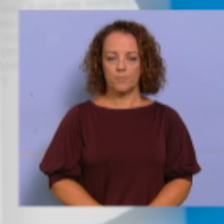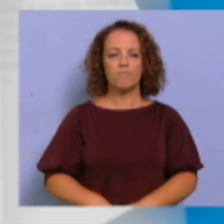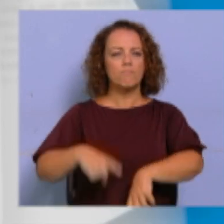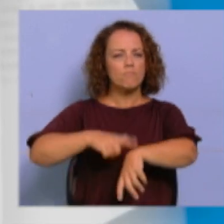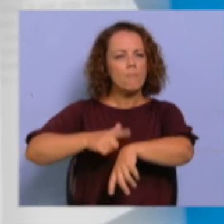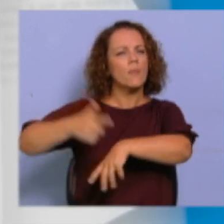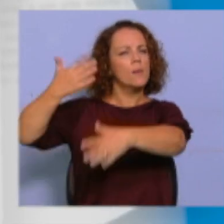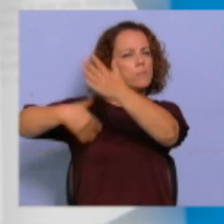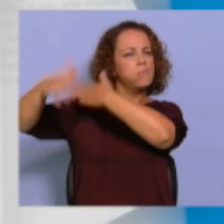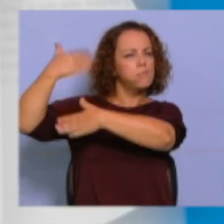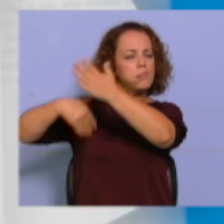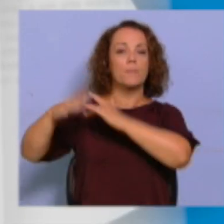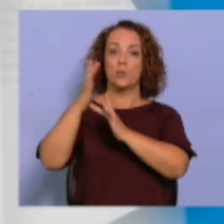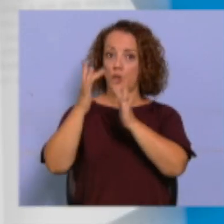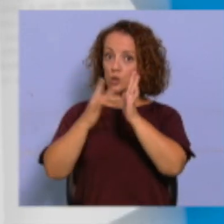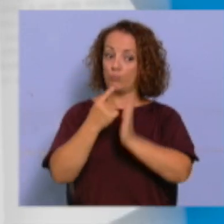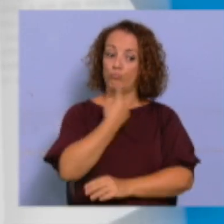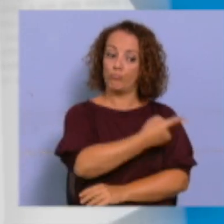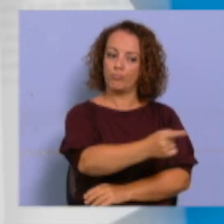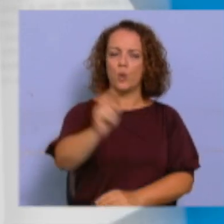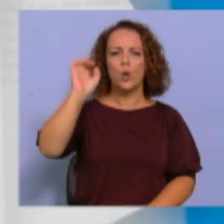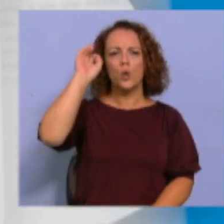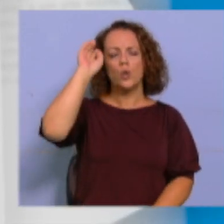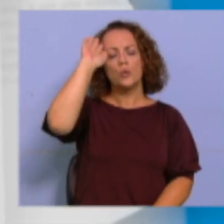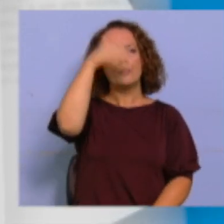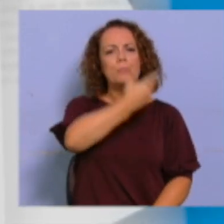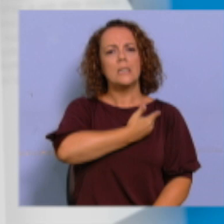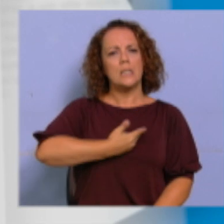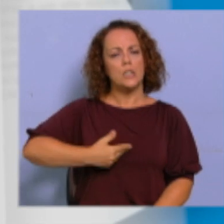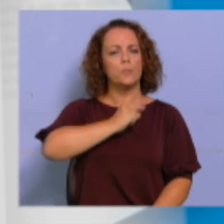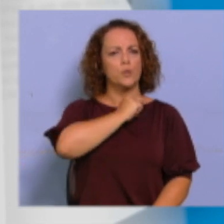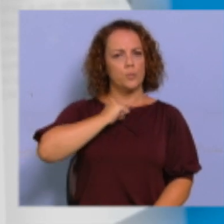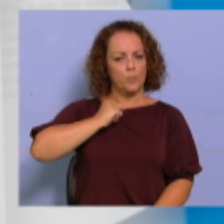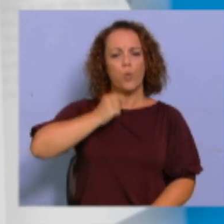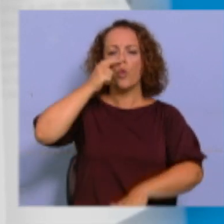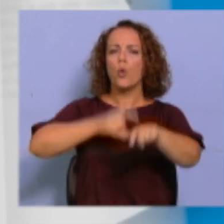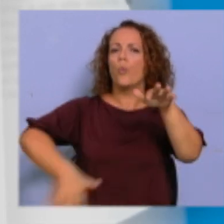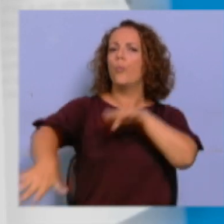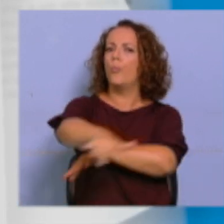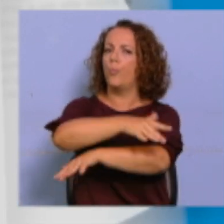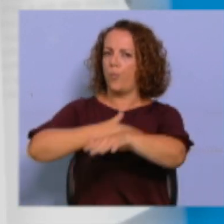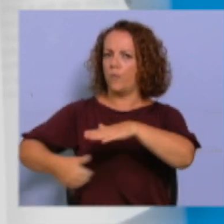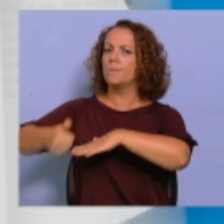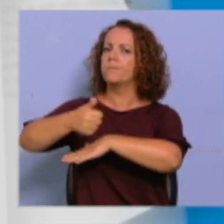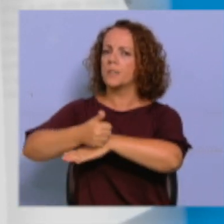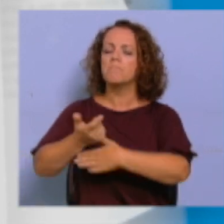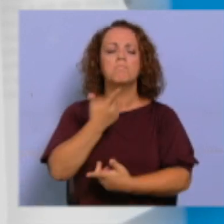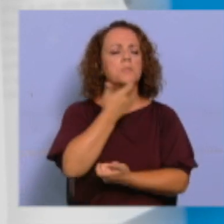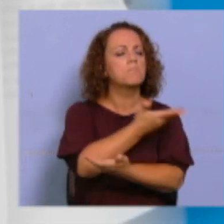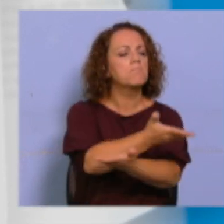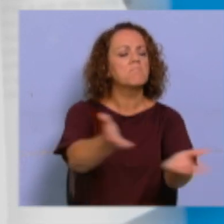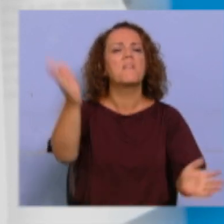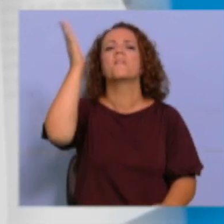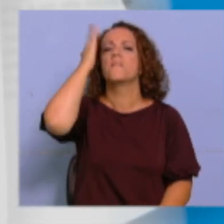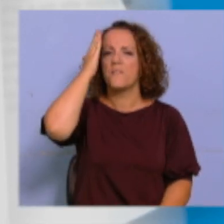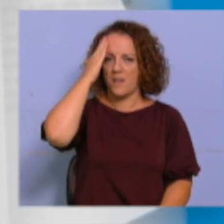Naquele tempo disse Jesus aos príncipes dos sacerdotes e aos anciãos do povo: Que vos parece? Um